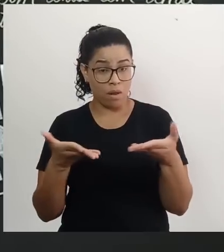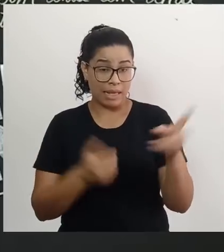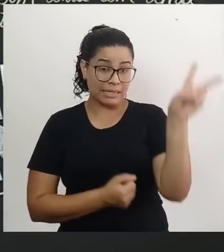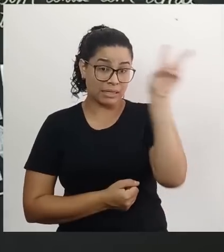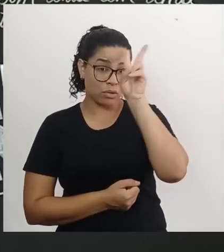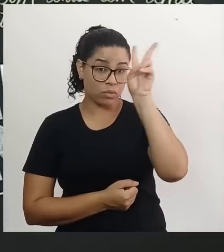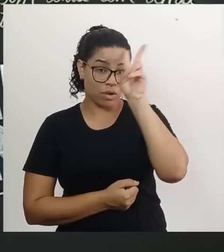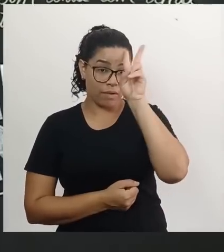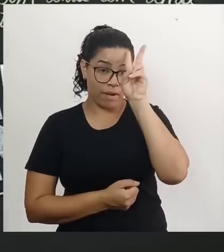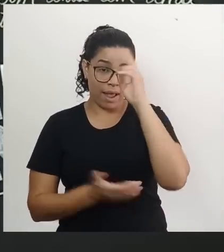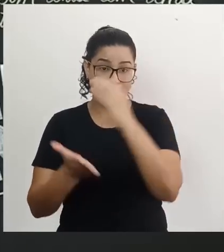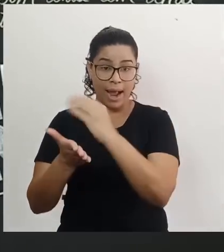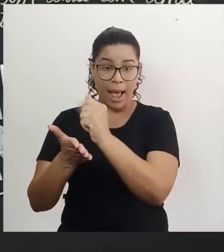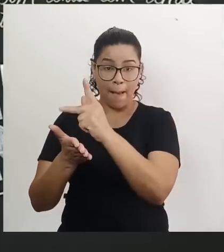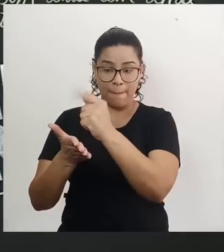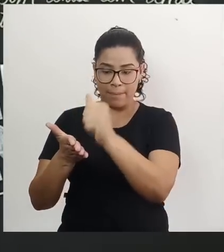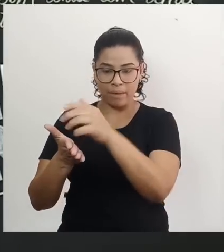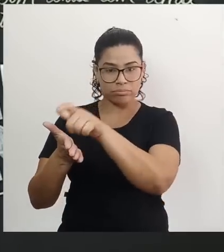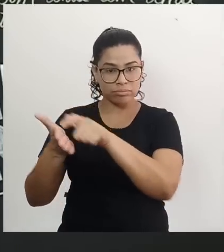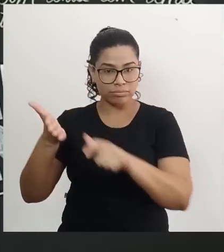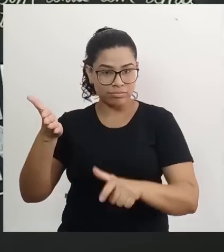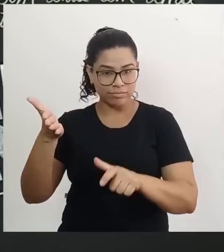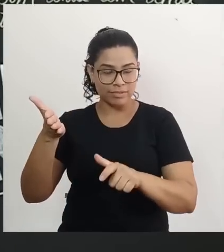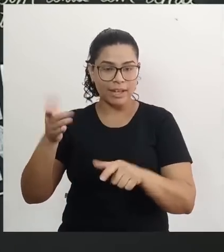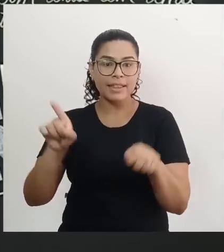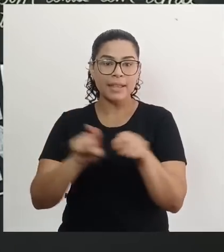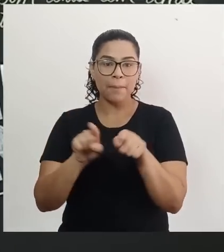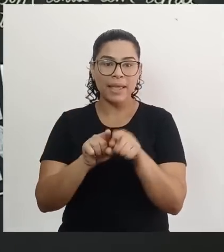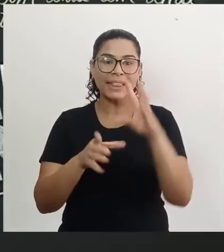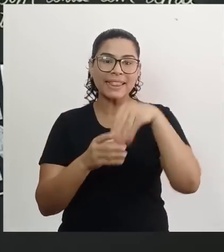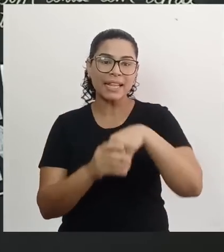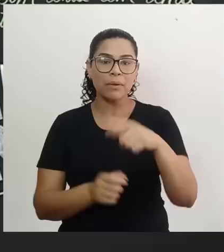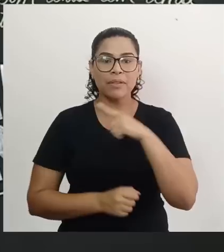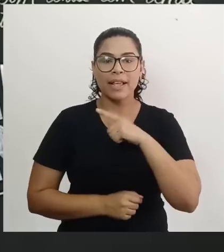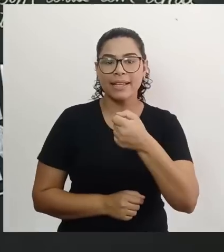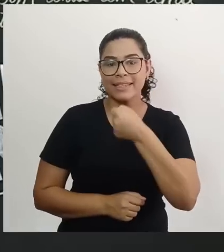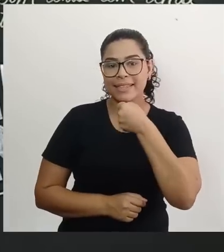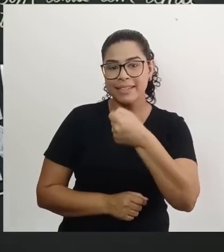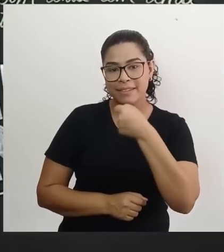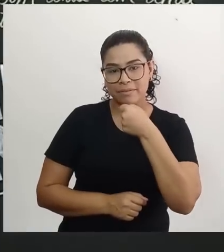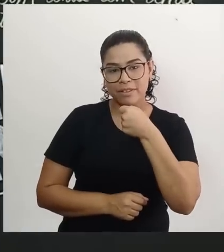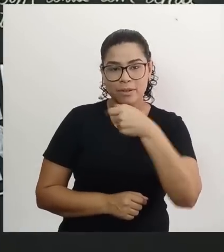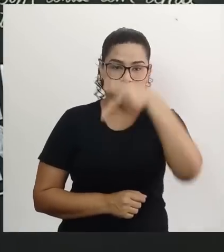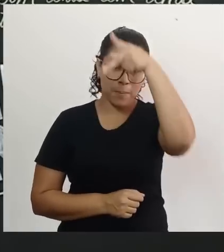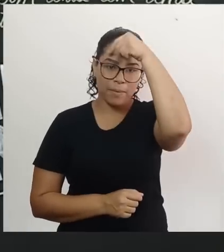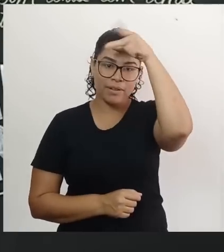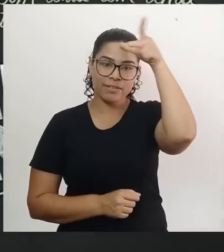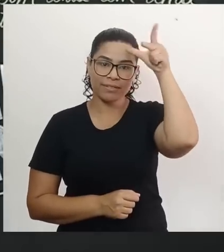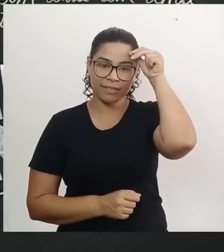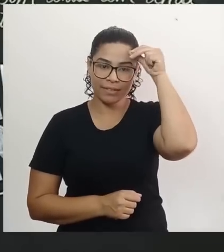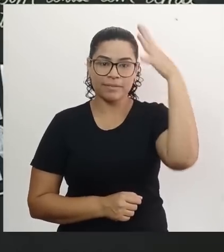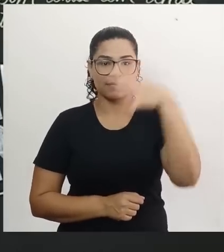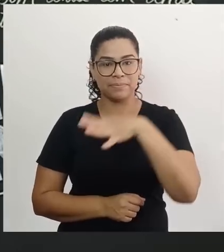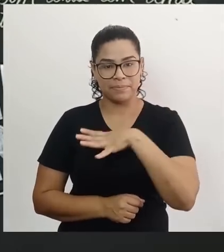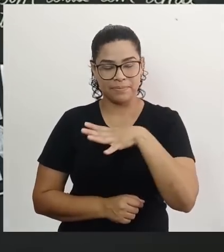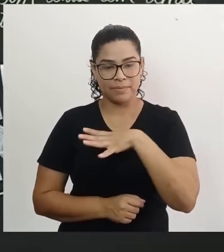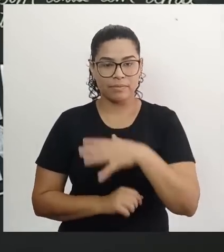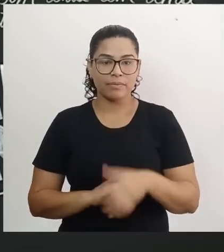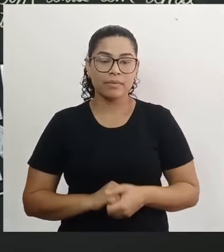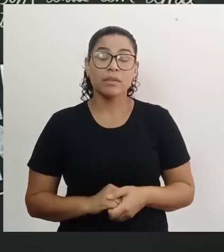com uma entrevista exclusiva com o prefeito da cidade. Nesse momento, logo na introdução, este editorial, além